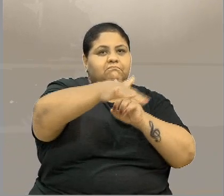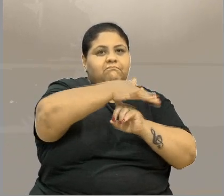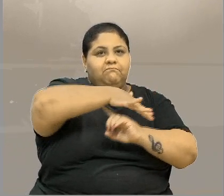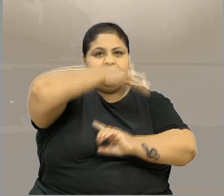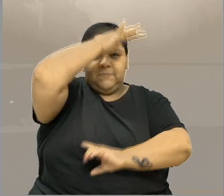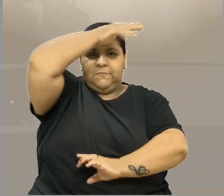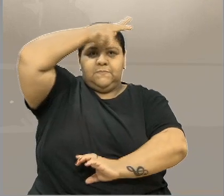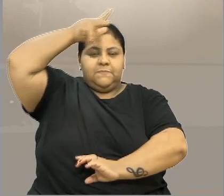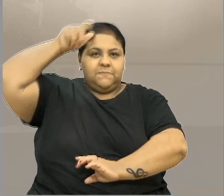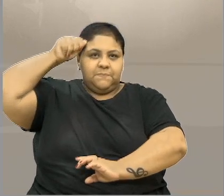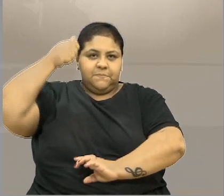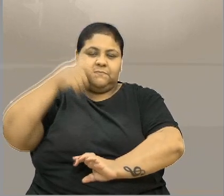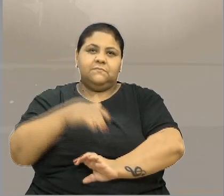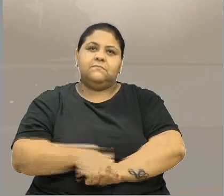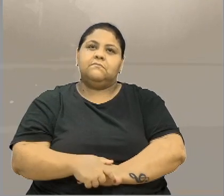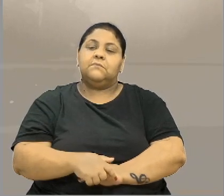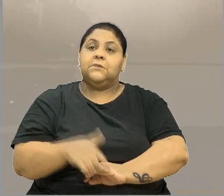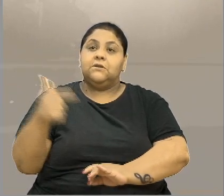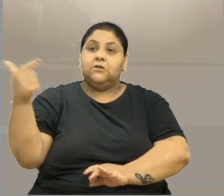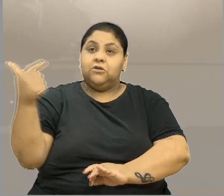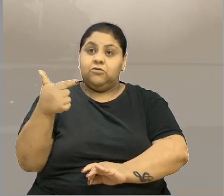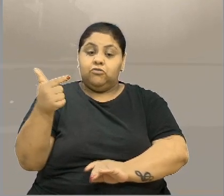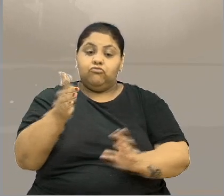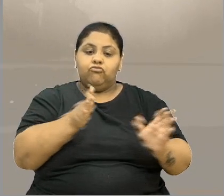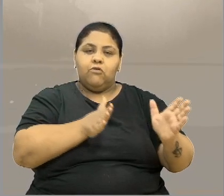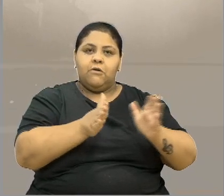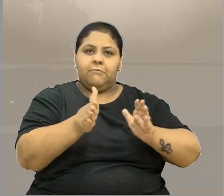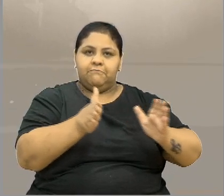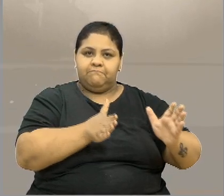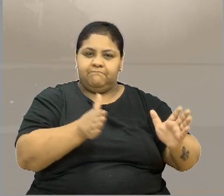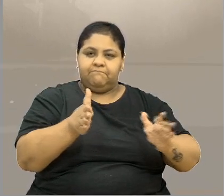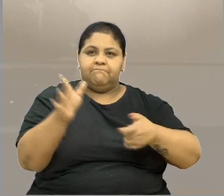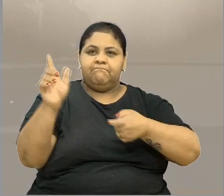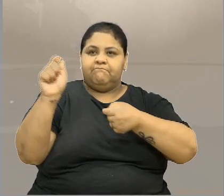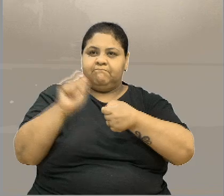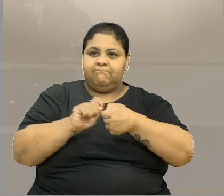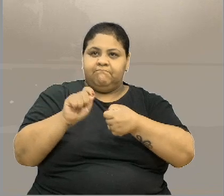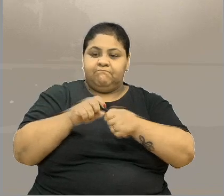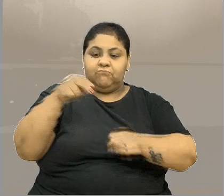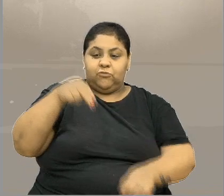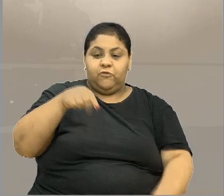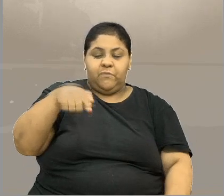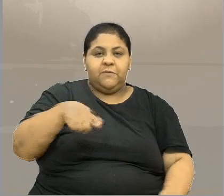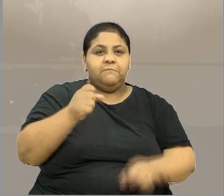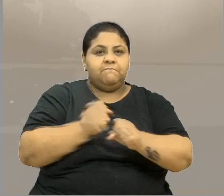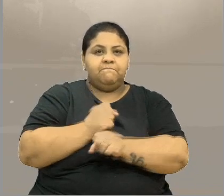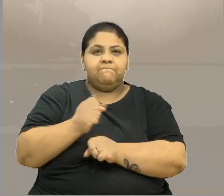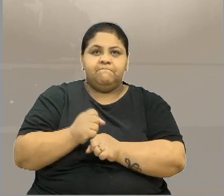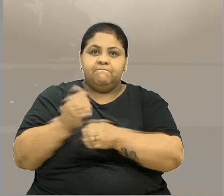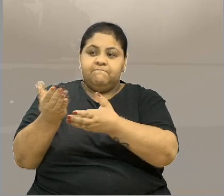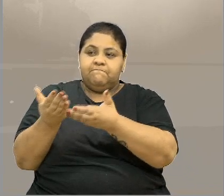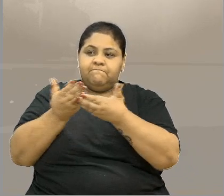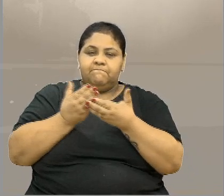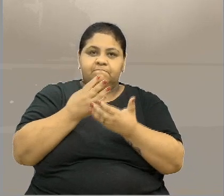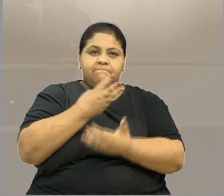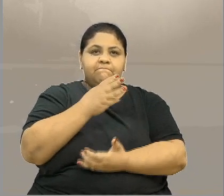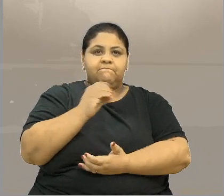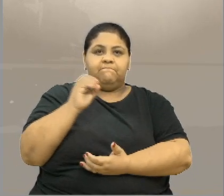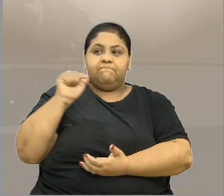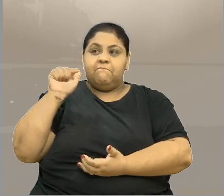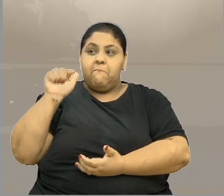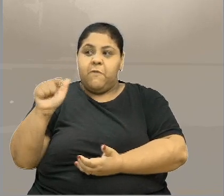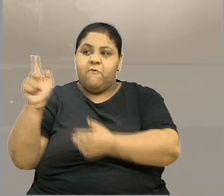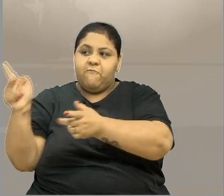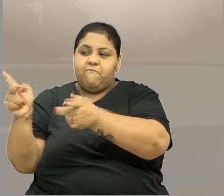município. Em sua segunda edição, realizada em novembro deste ano, recebemos mais de 30 mil